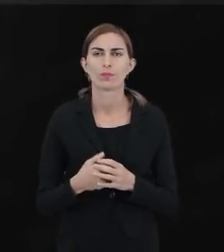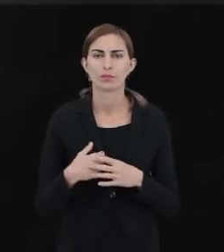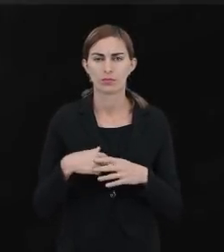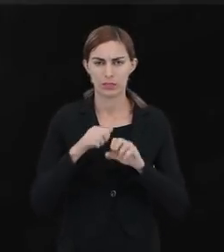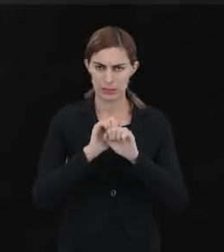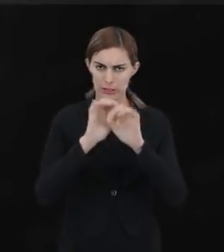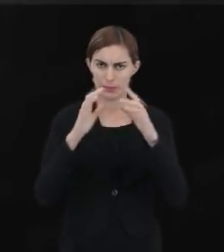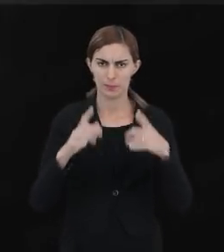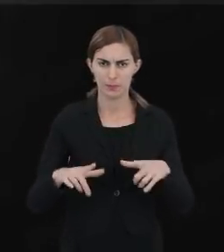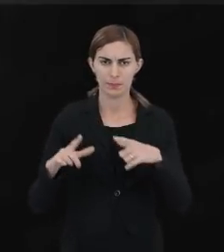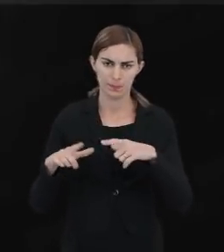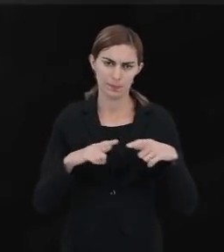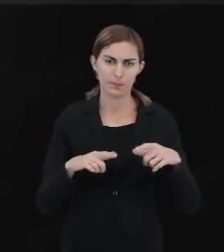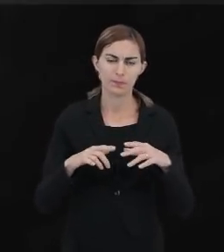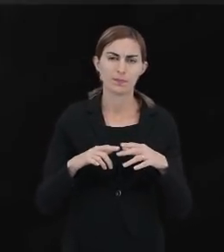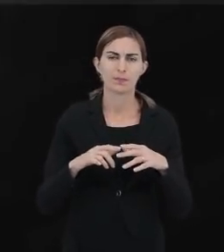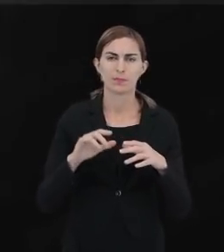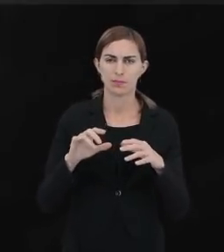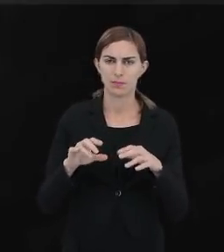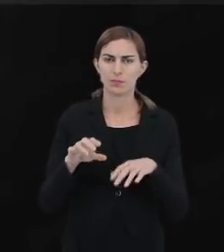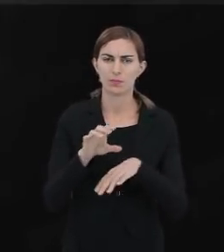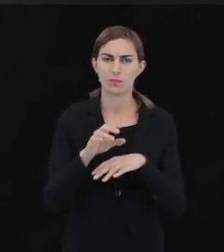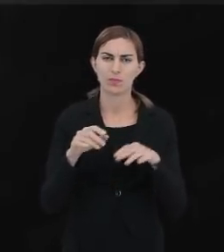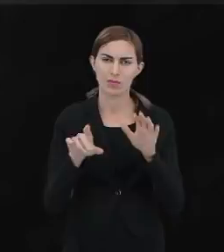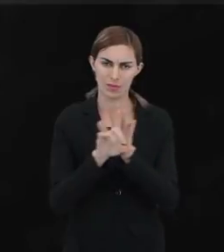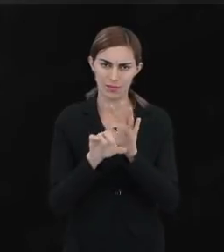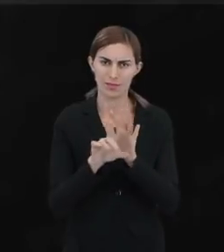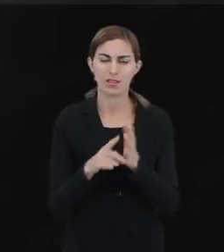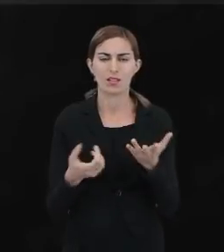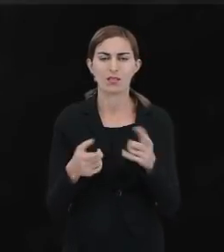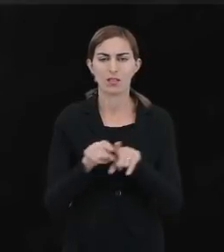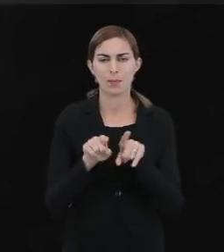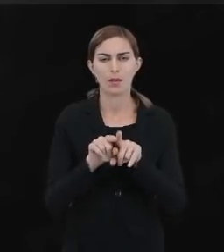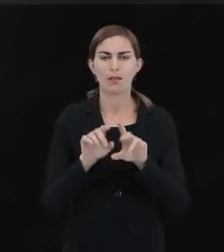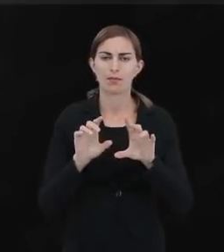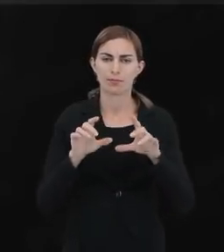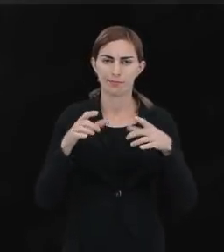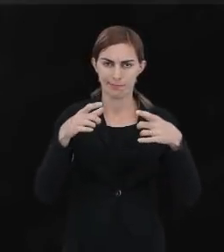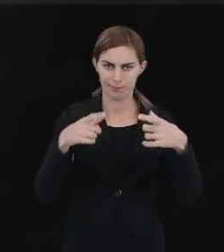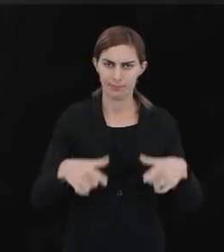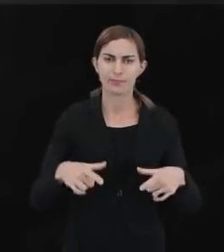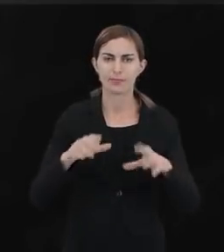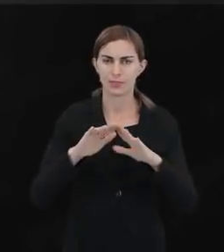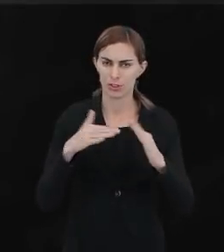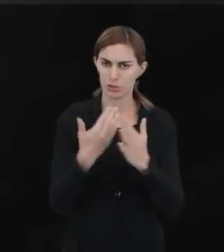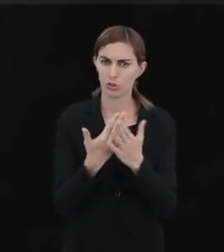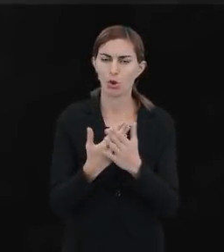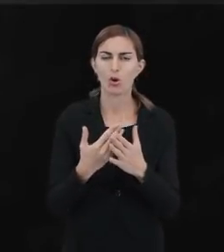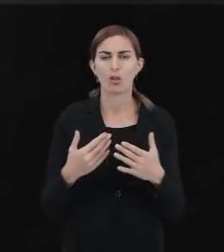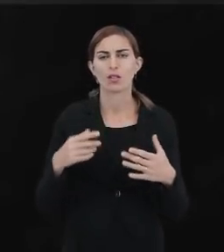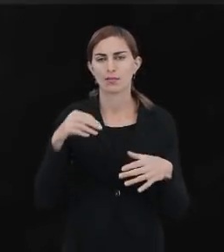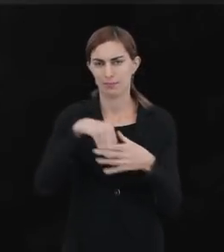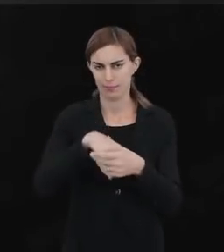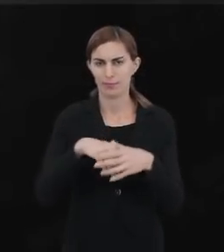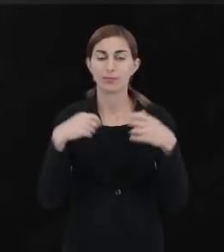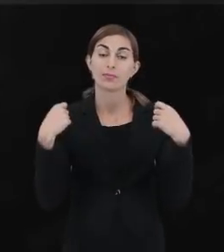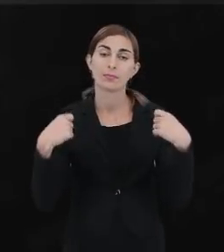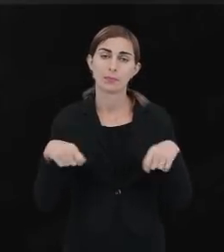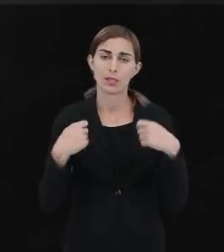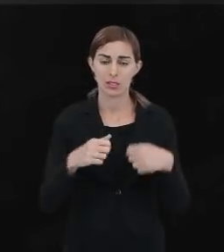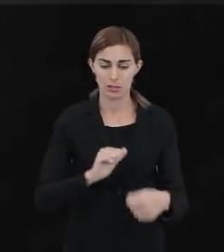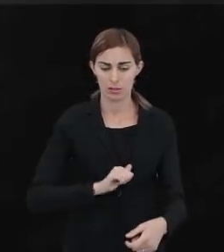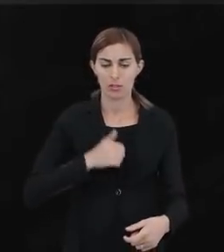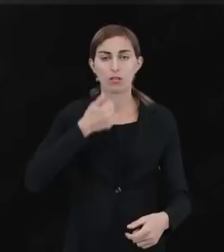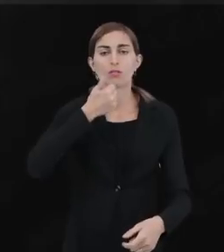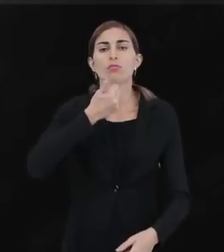espaço institucional que o espaço escolar ele precisa ter autonomia